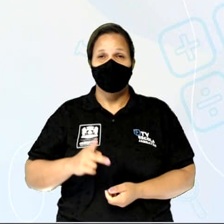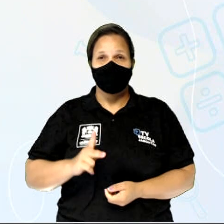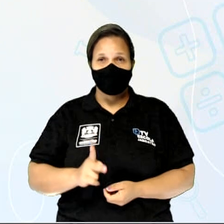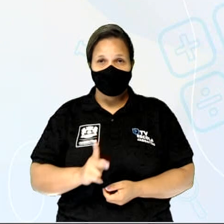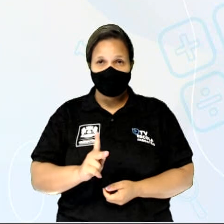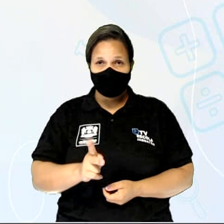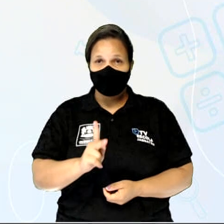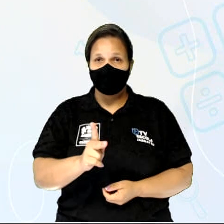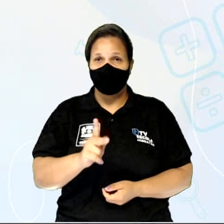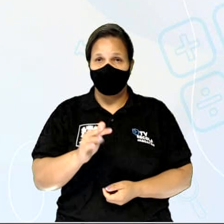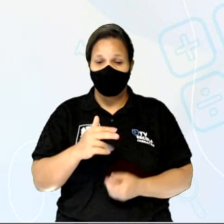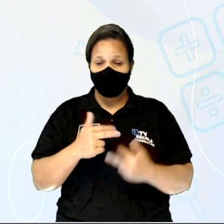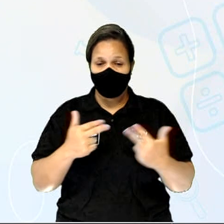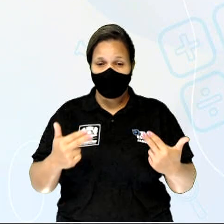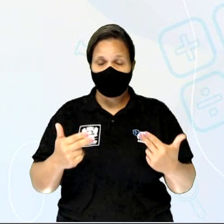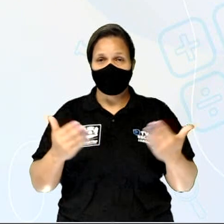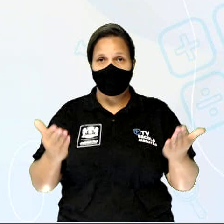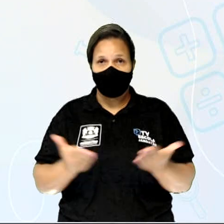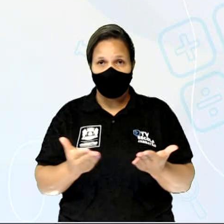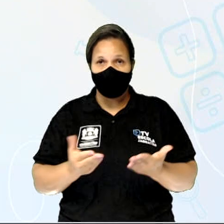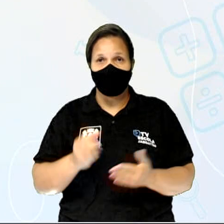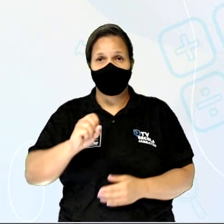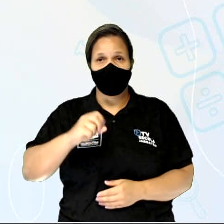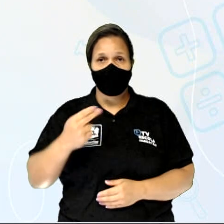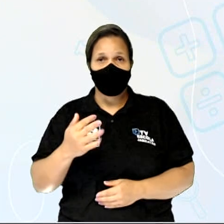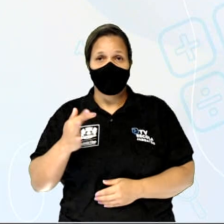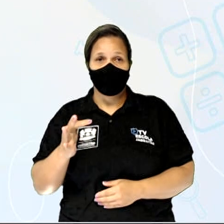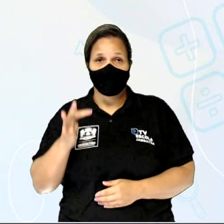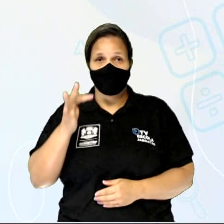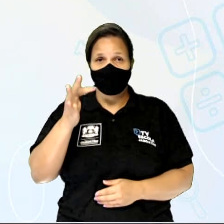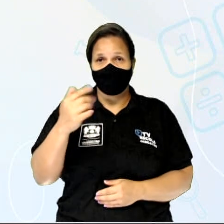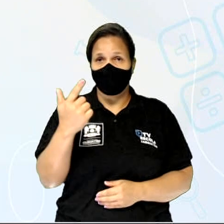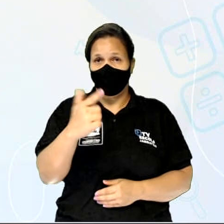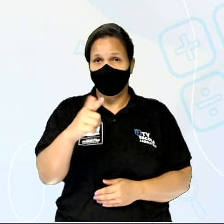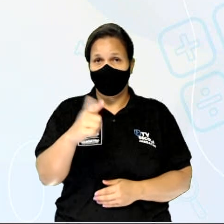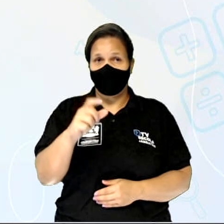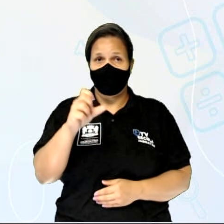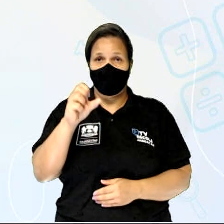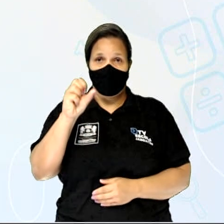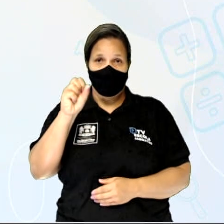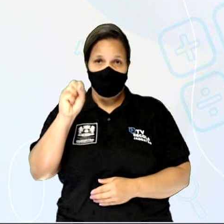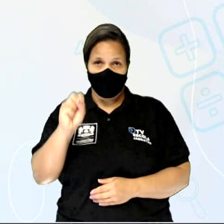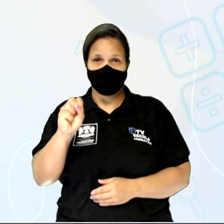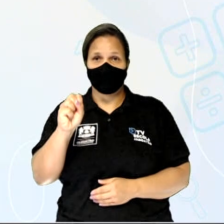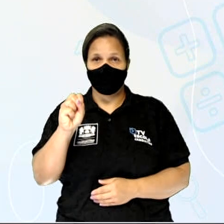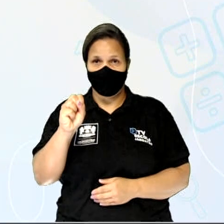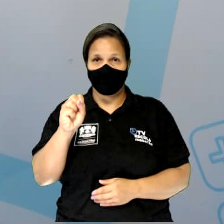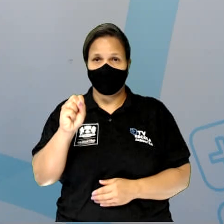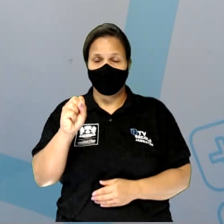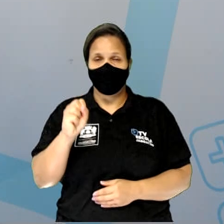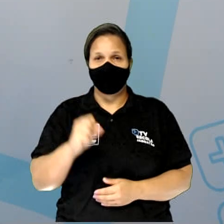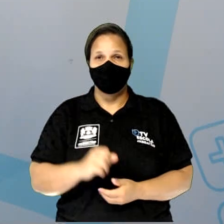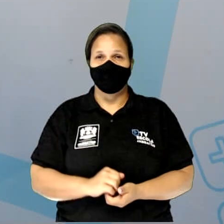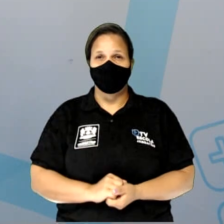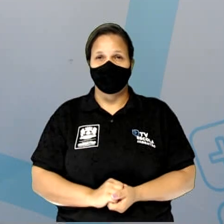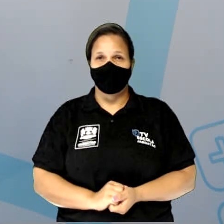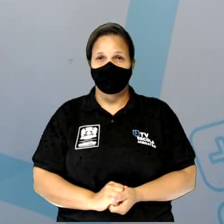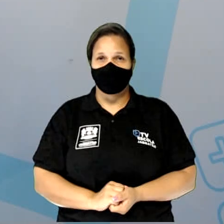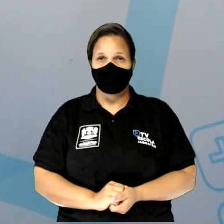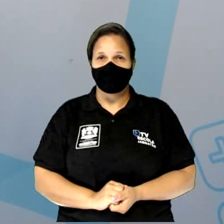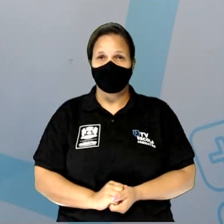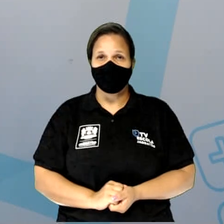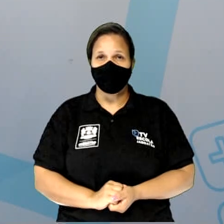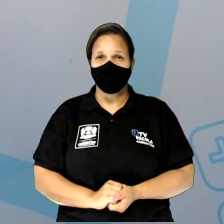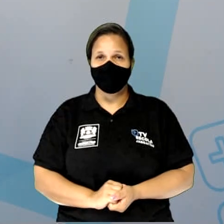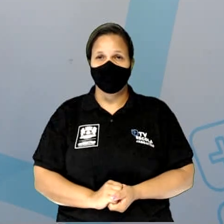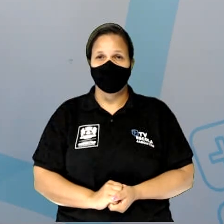ES, como é no presente. A terminação S, ES, para a terceira pessoa, vem apenas no